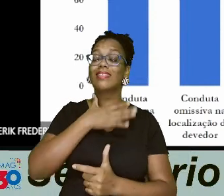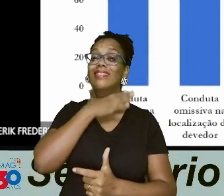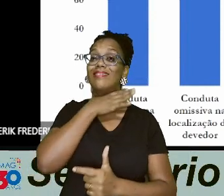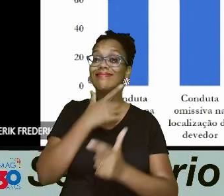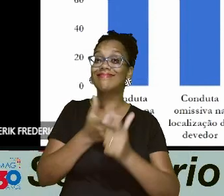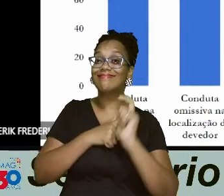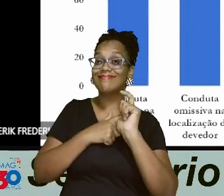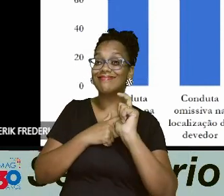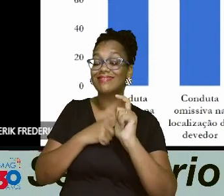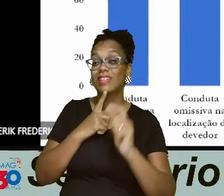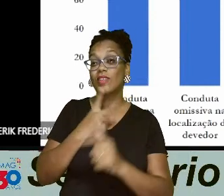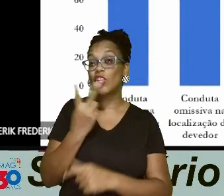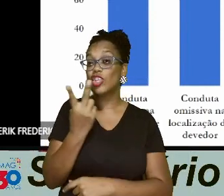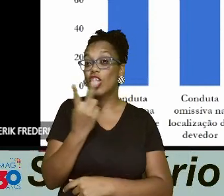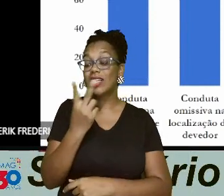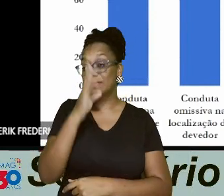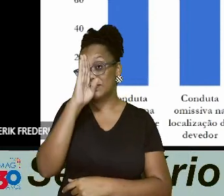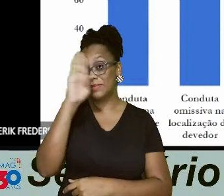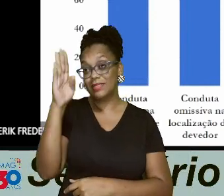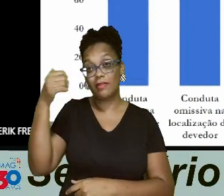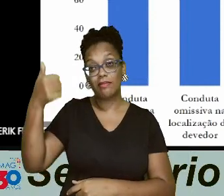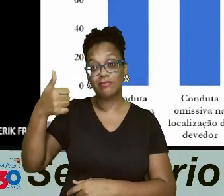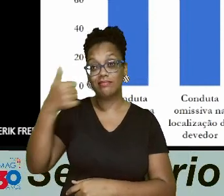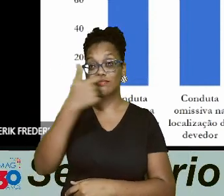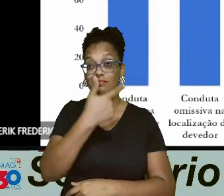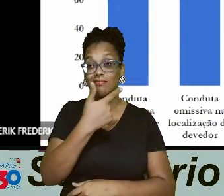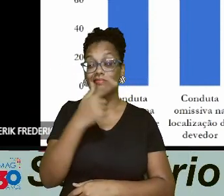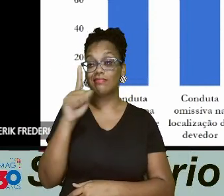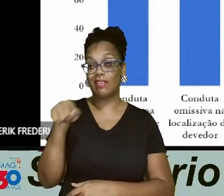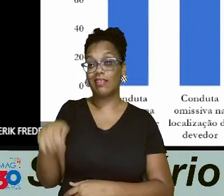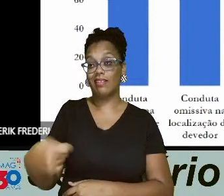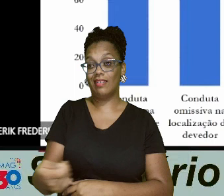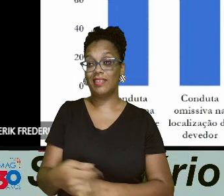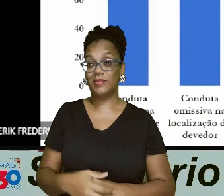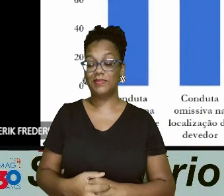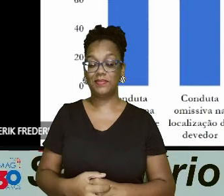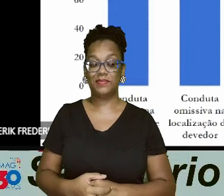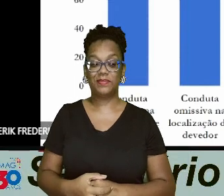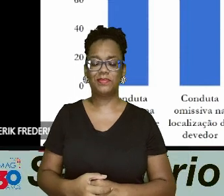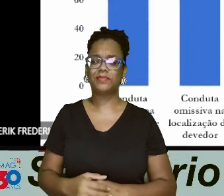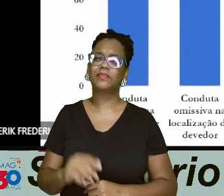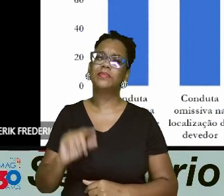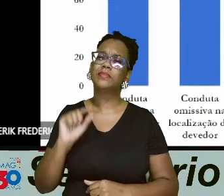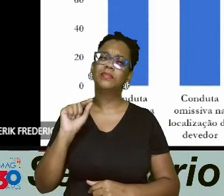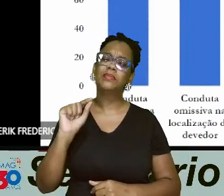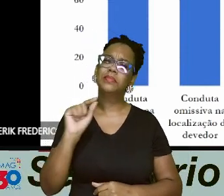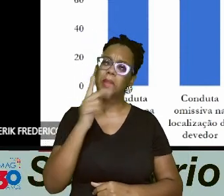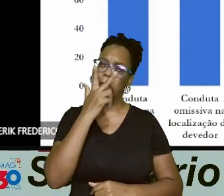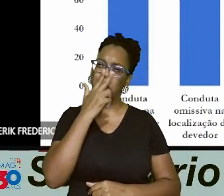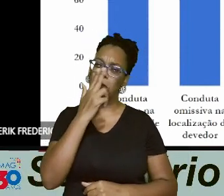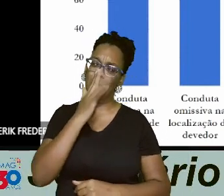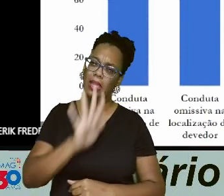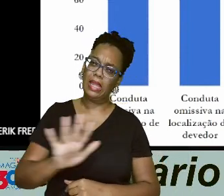dois principais fatores foram esses, né? O que parece também sugerir, parece